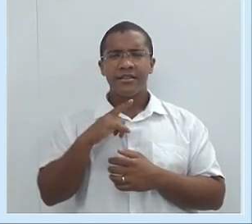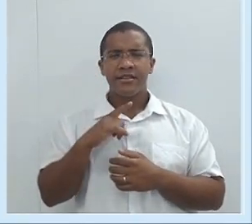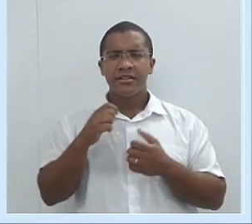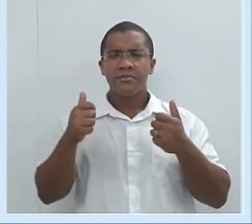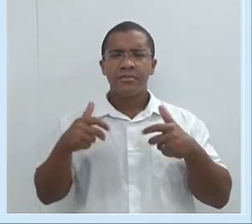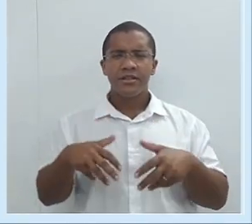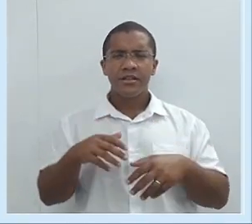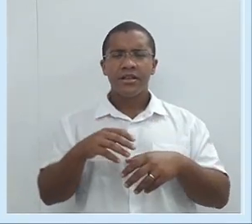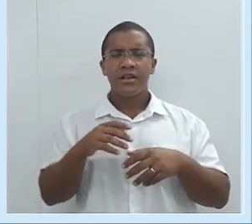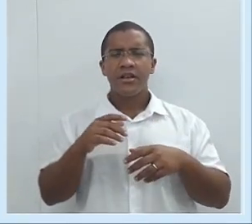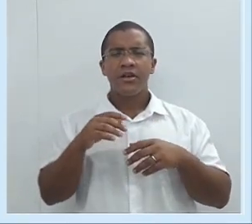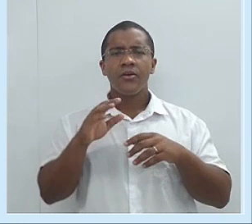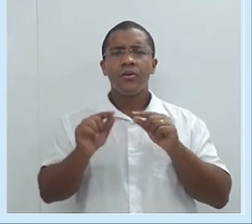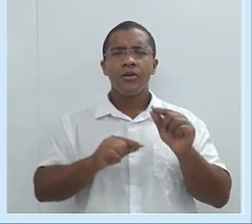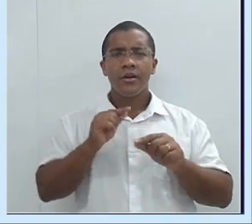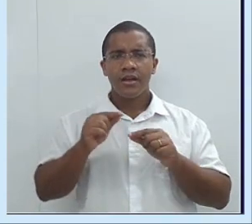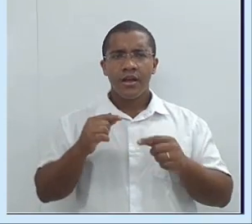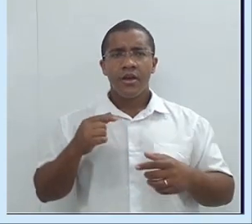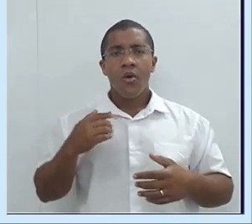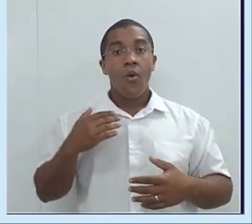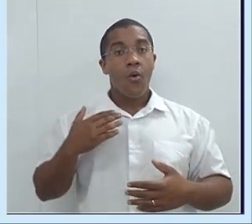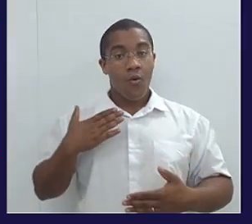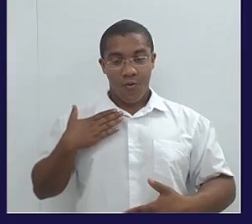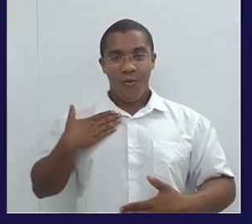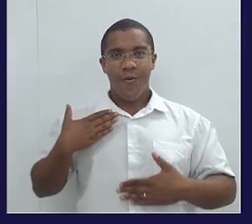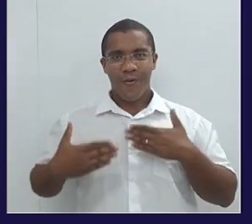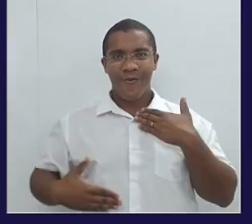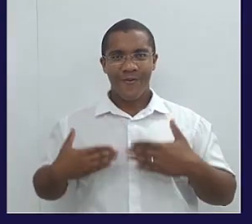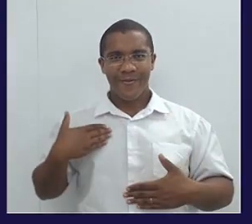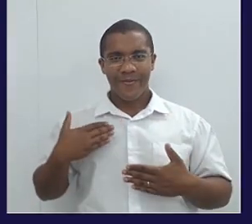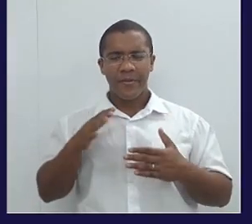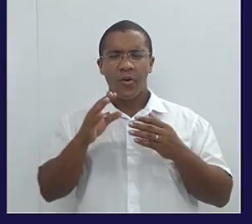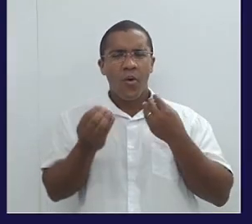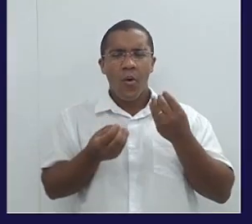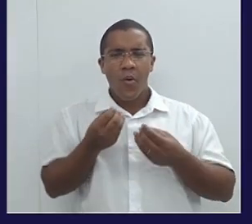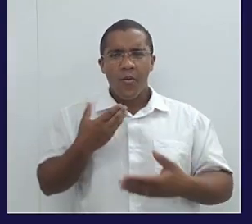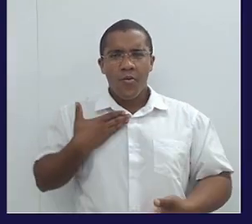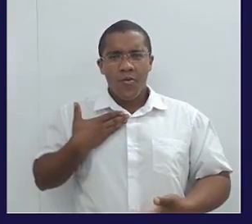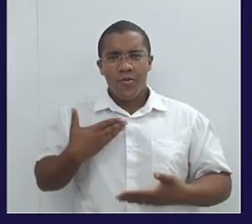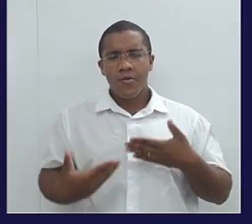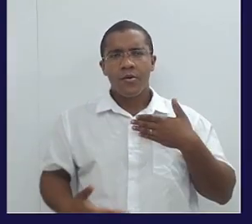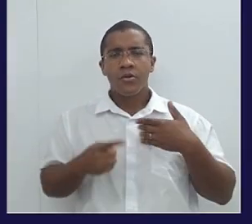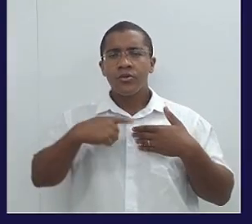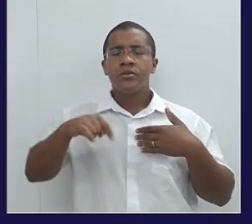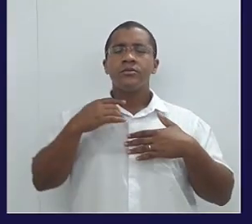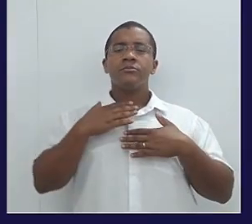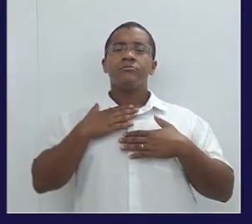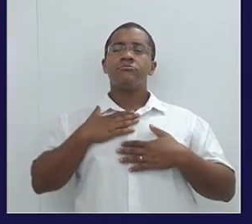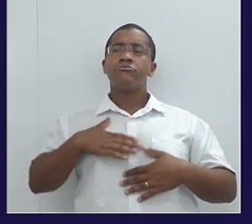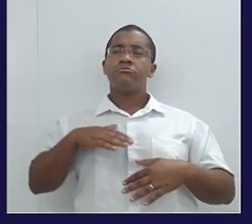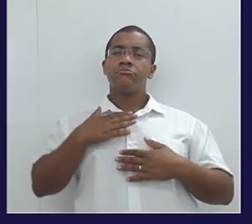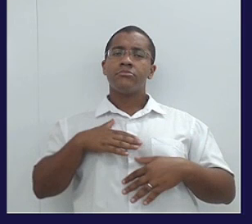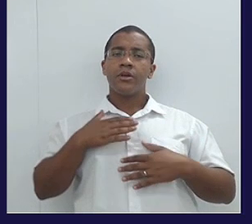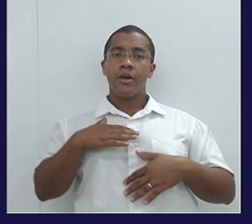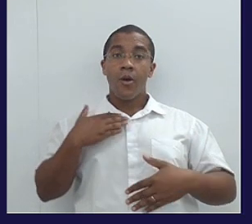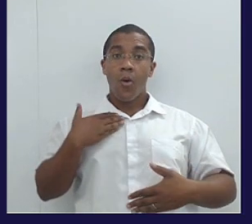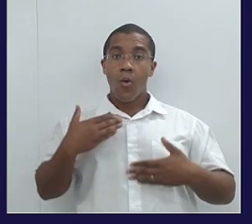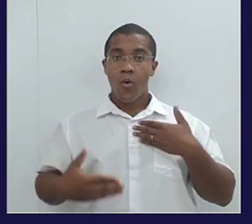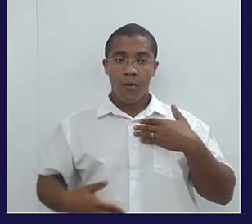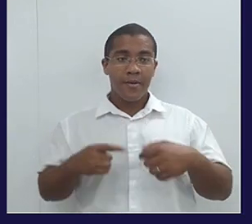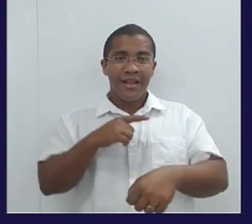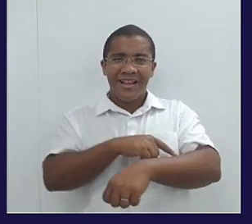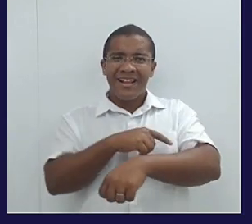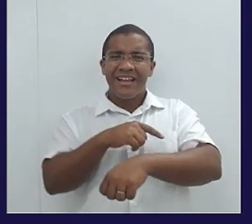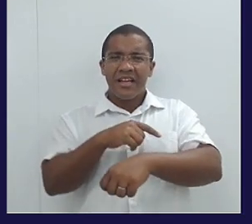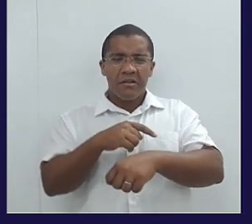falando de músculos, a gente vai falar sobre qualidades físicas. No período do repouso, nosso corpo ele vai reconstruir